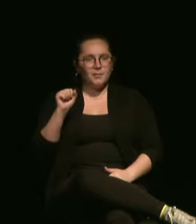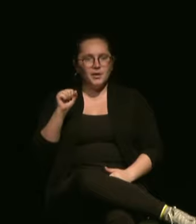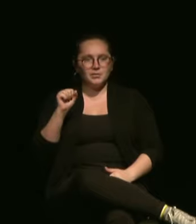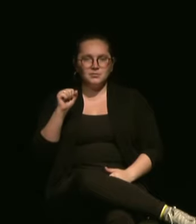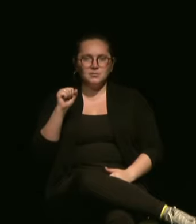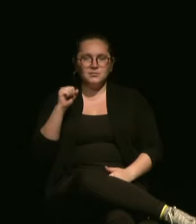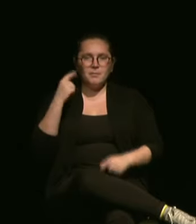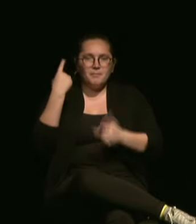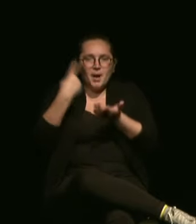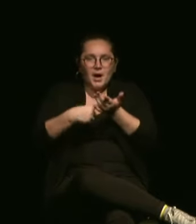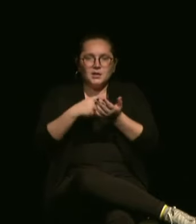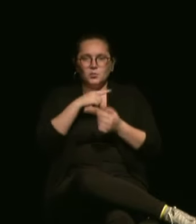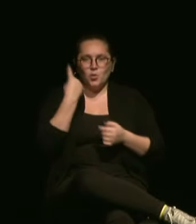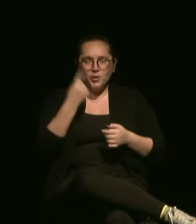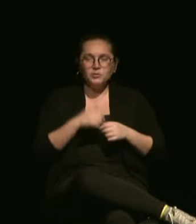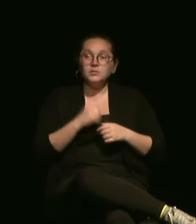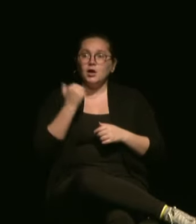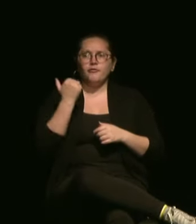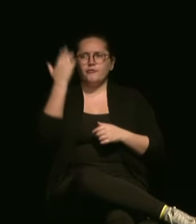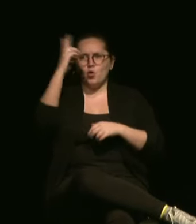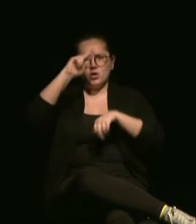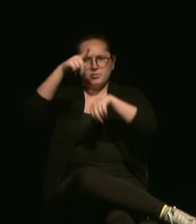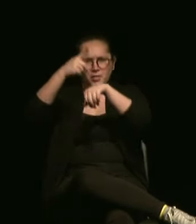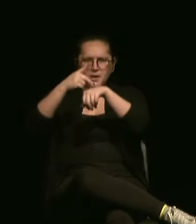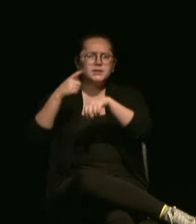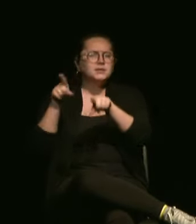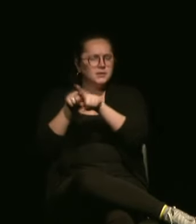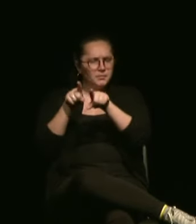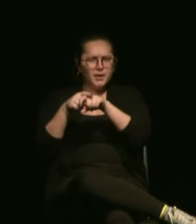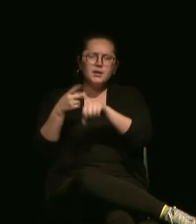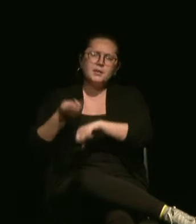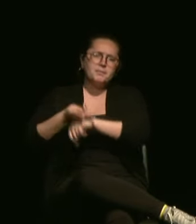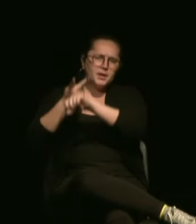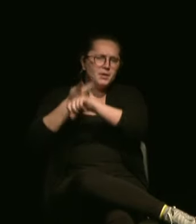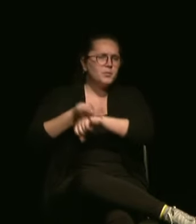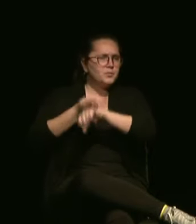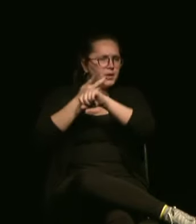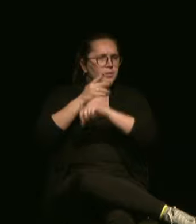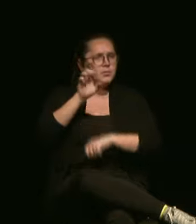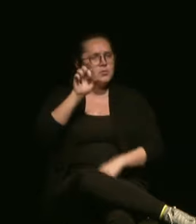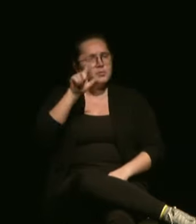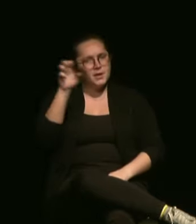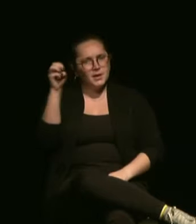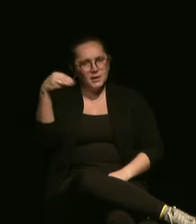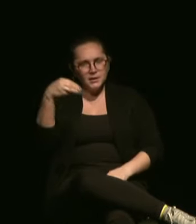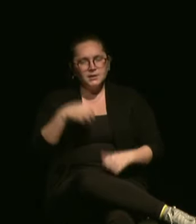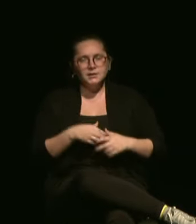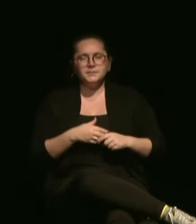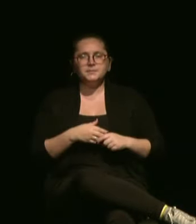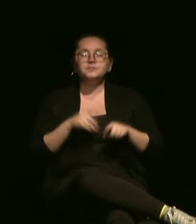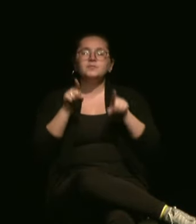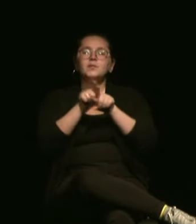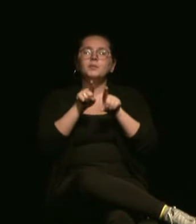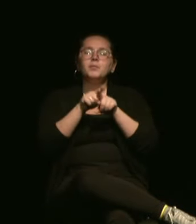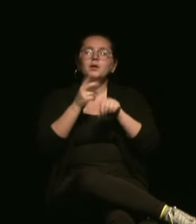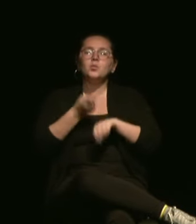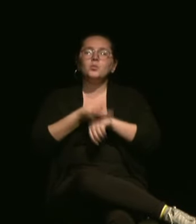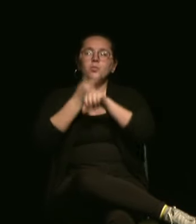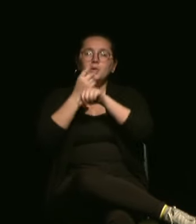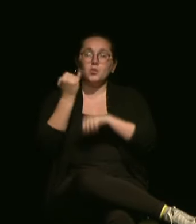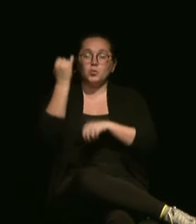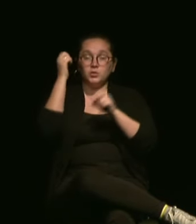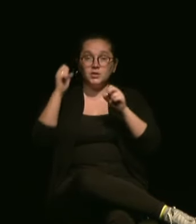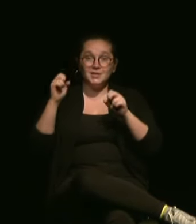O filme foi muito bem recebido fora do Brasil, ganhou um prêmio em Berlim, ganhou um prêmio importante na